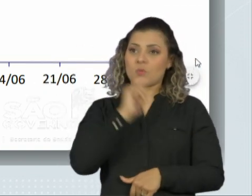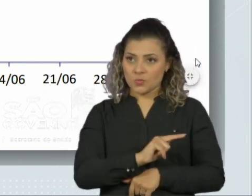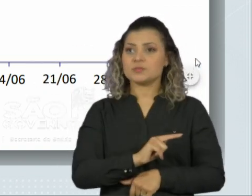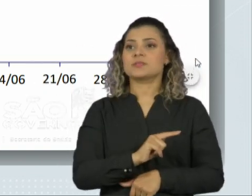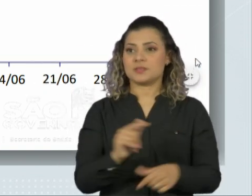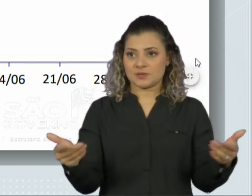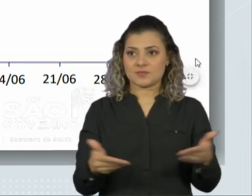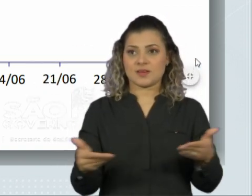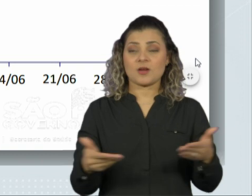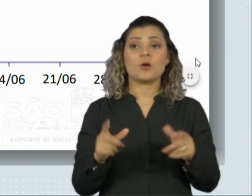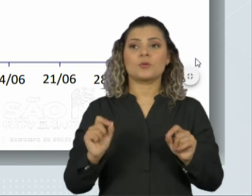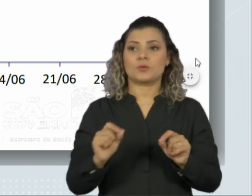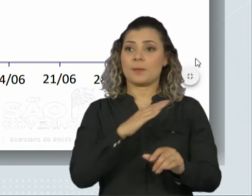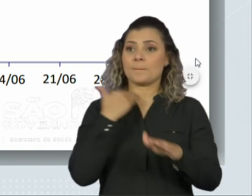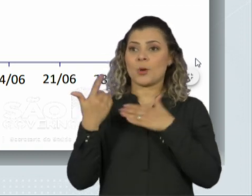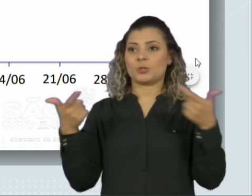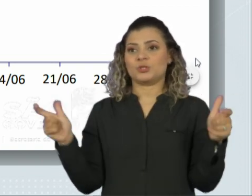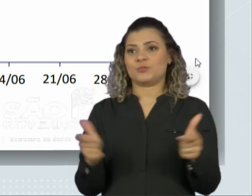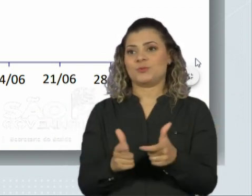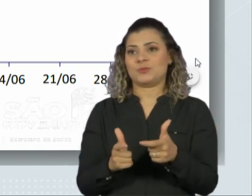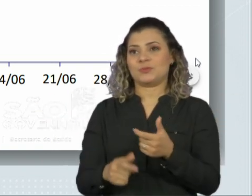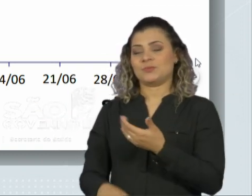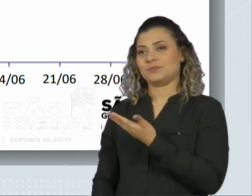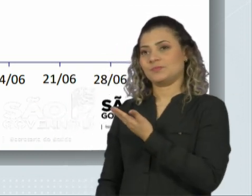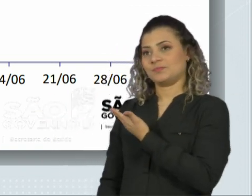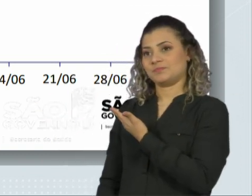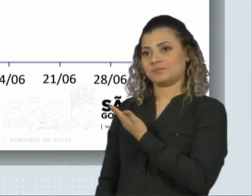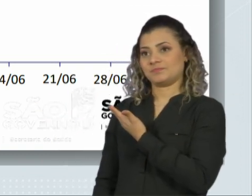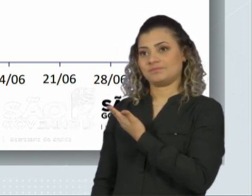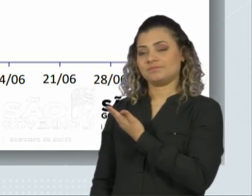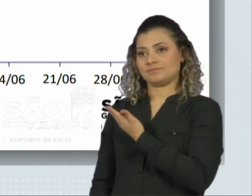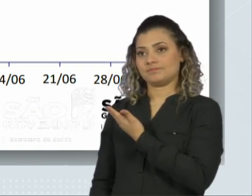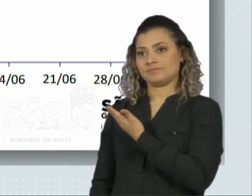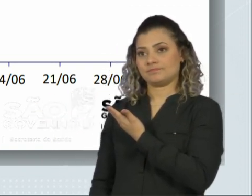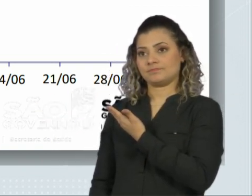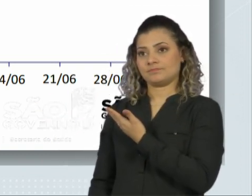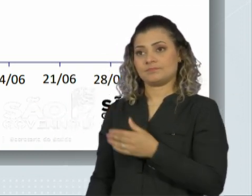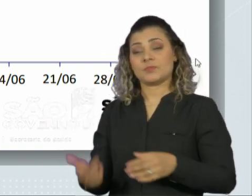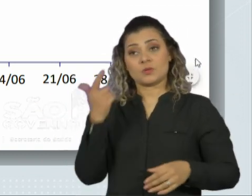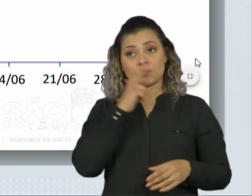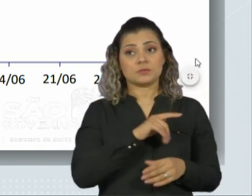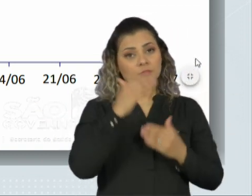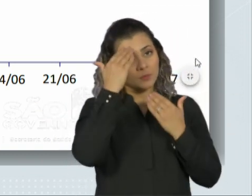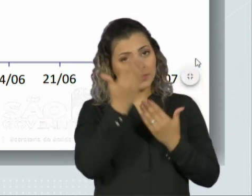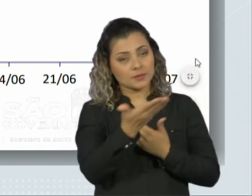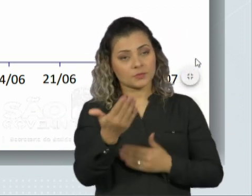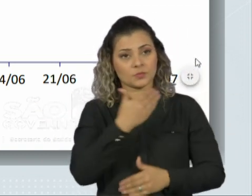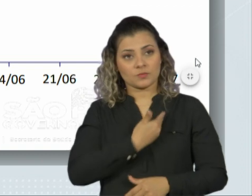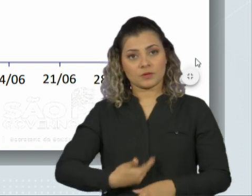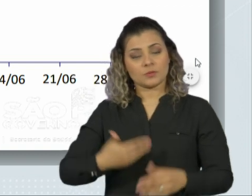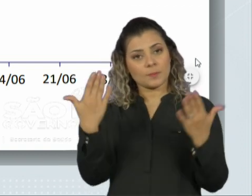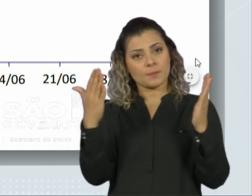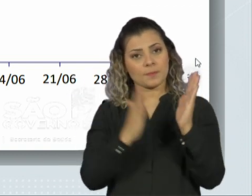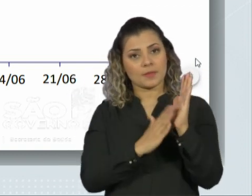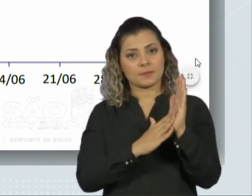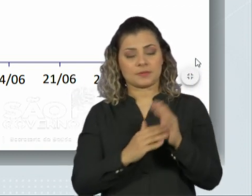ter um índice de óbitos nesta faixa inferior daquilo que estava sendo previsto. Muito obrigado, governador, e